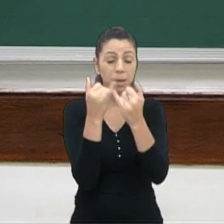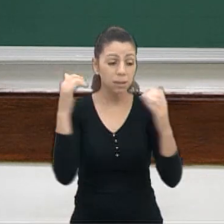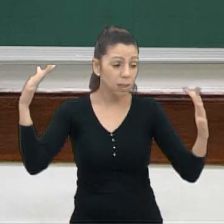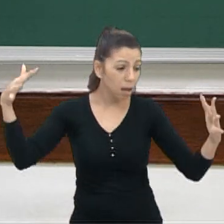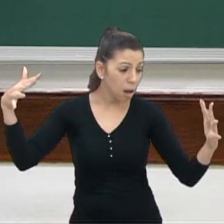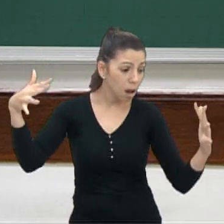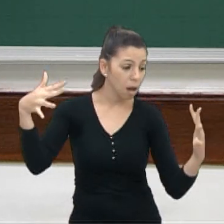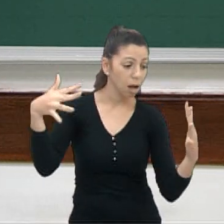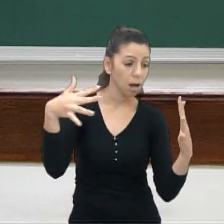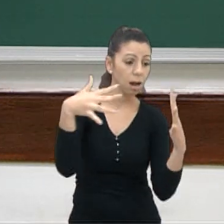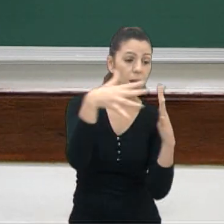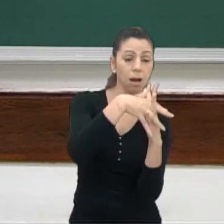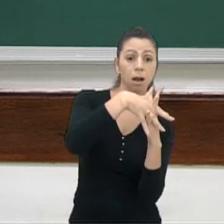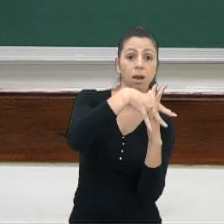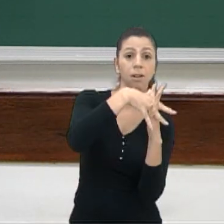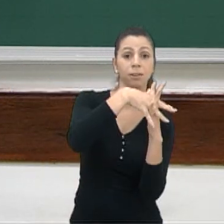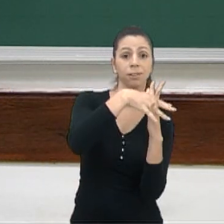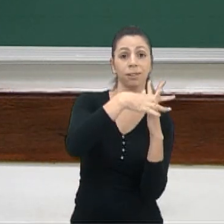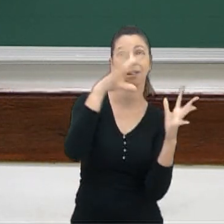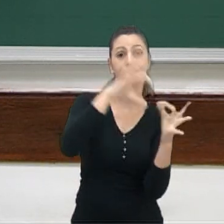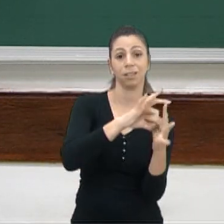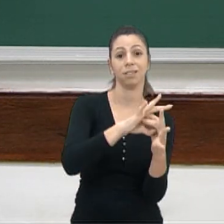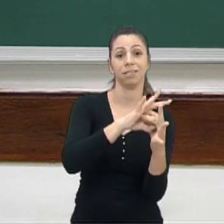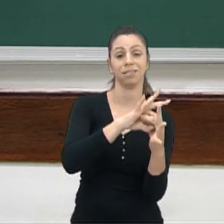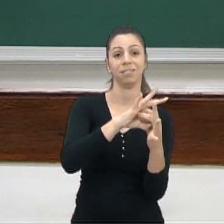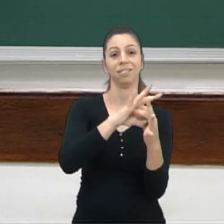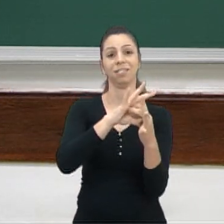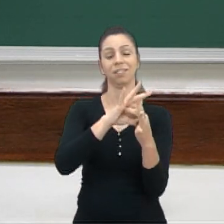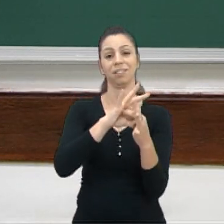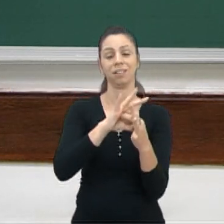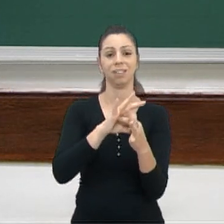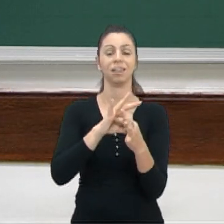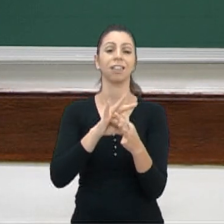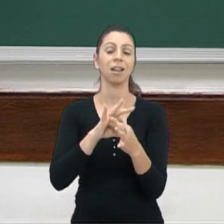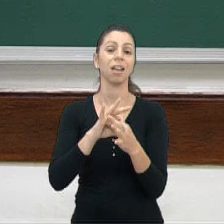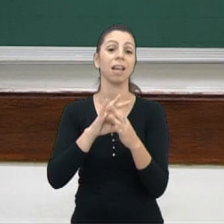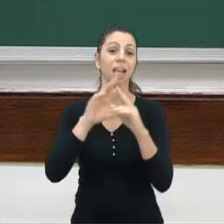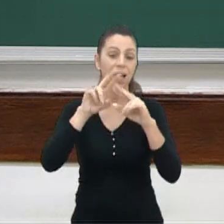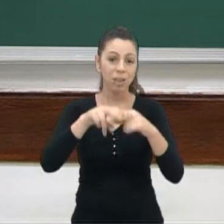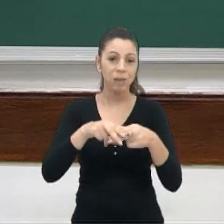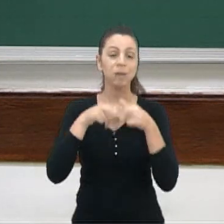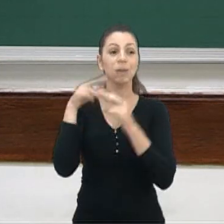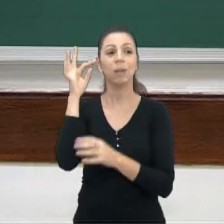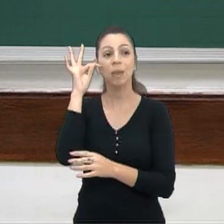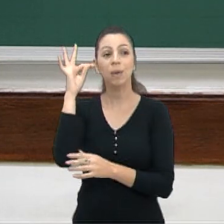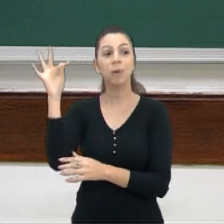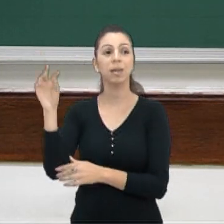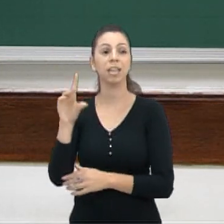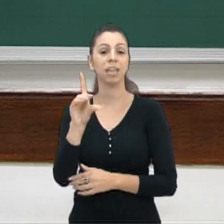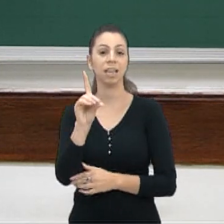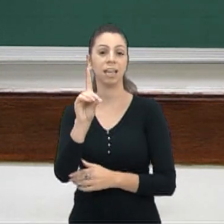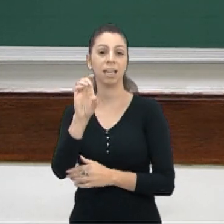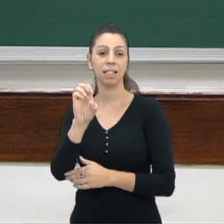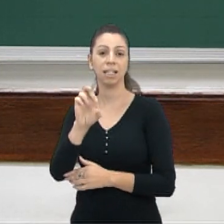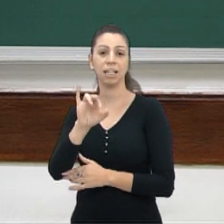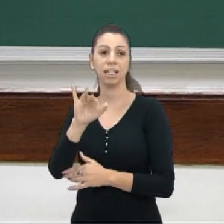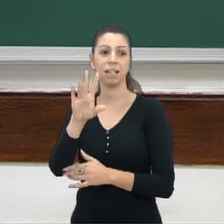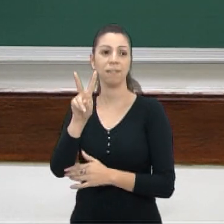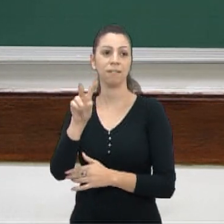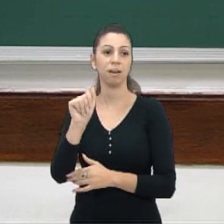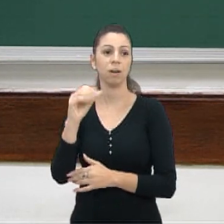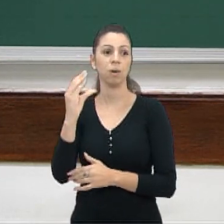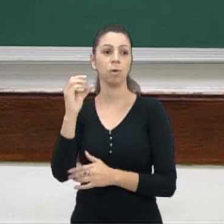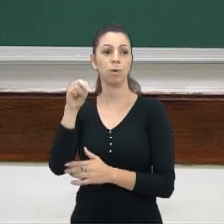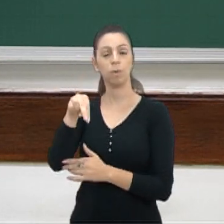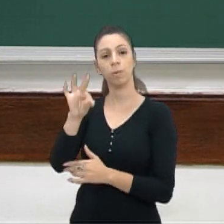argumentos utilizados para a construção da teoria da deriva continental. Foi tranquilo responder?